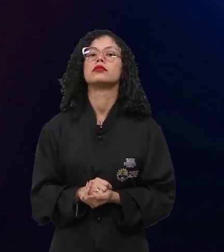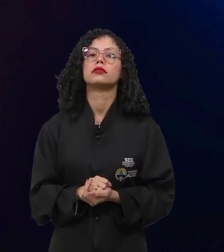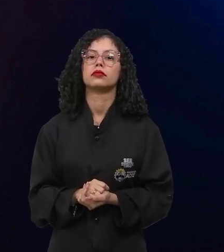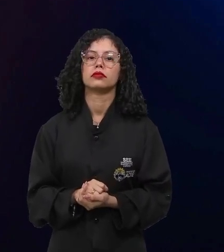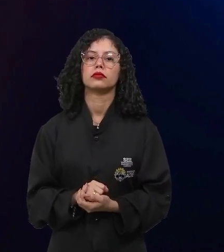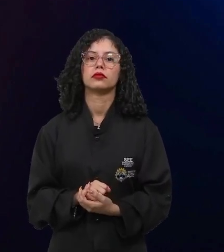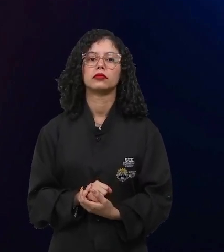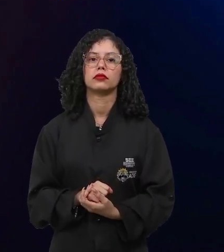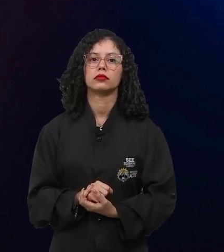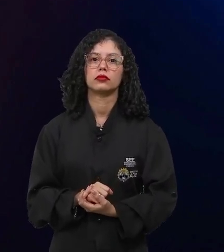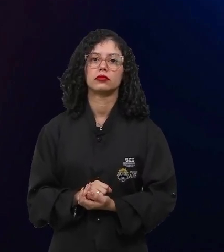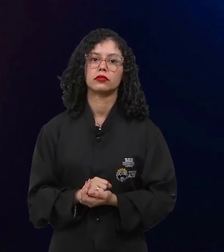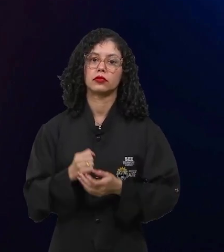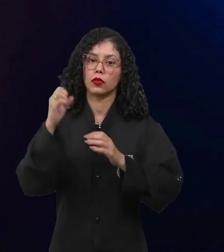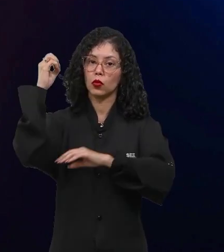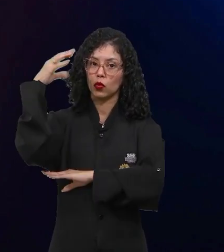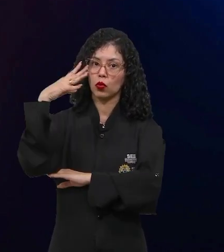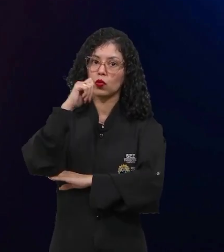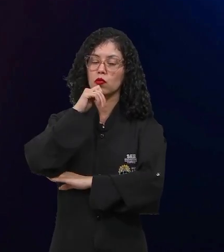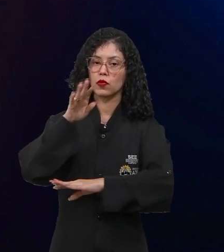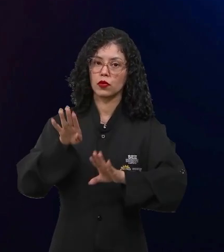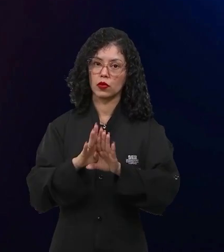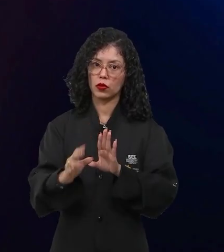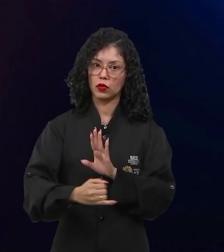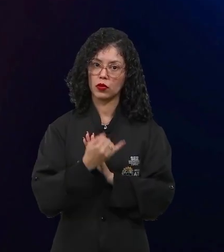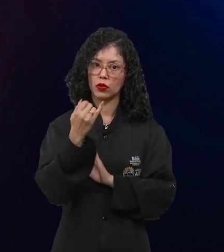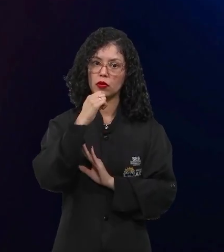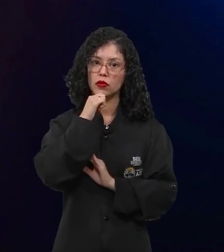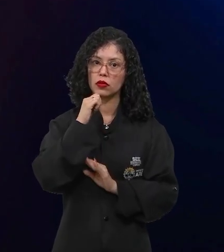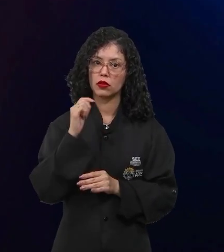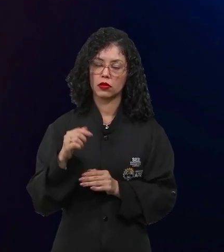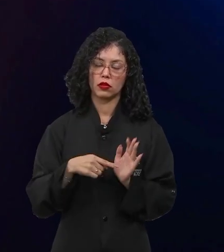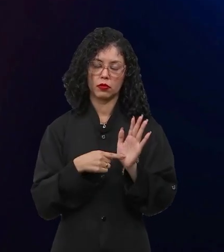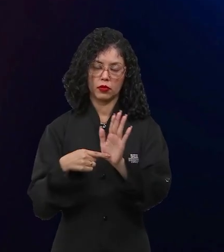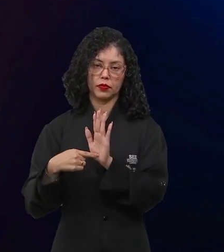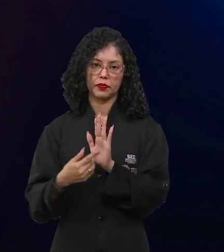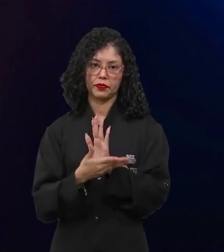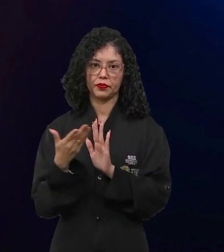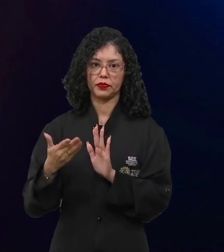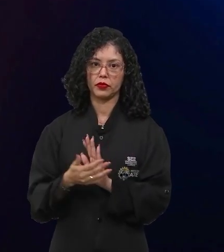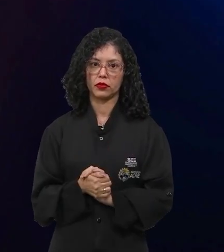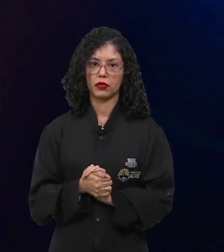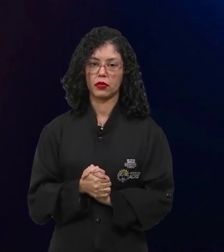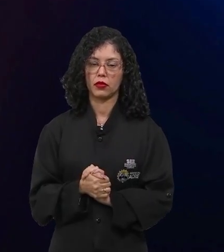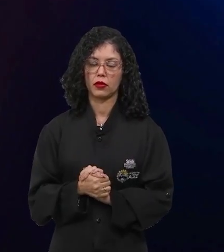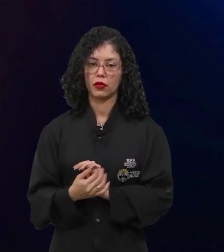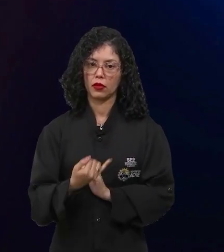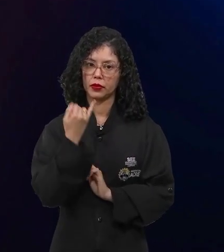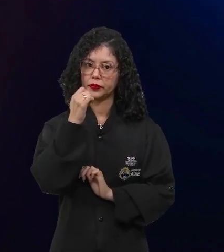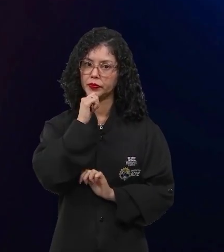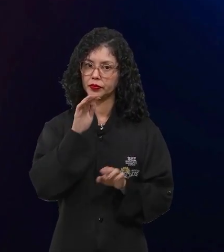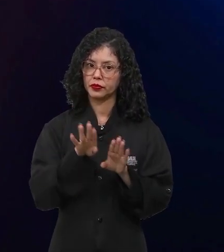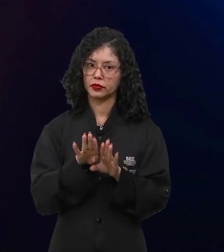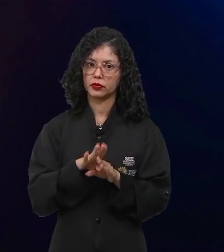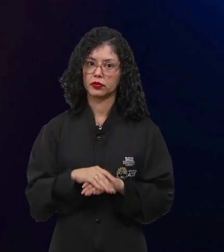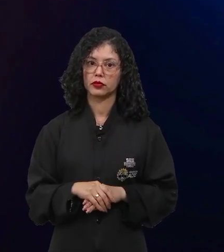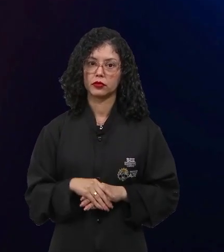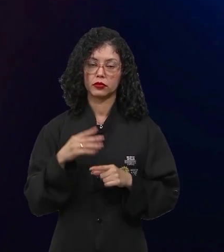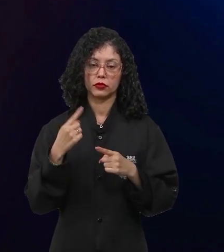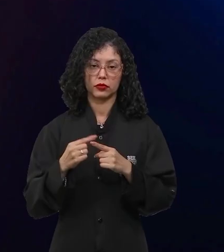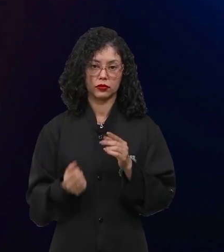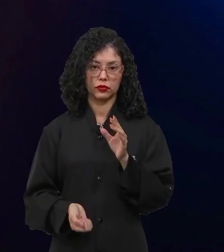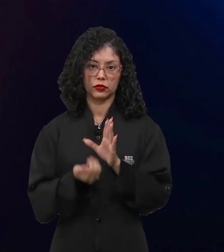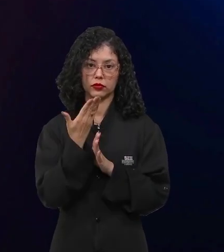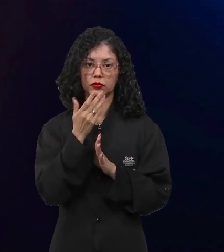A cenografia e a iluminação, que é parte importantíssima da apresentação. são cruciais na ópera porque cria